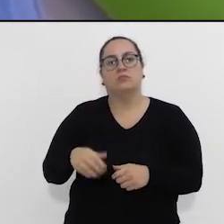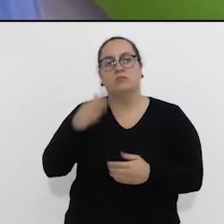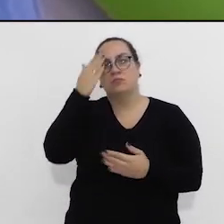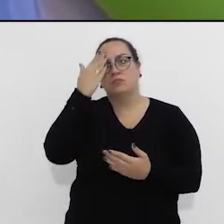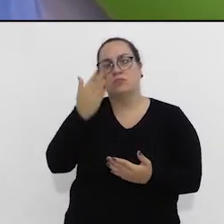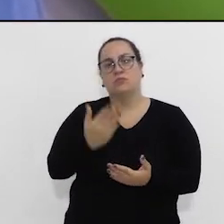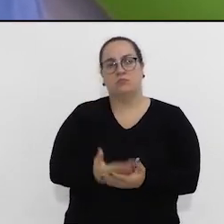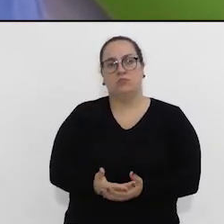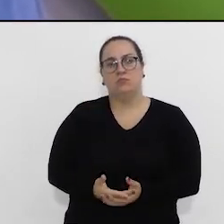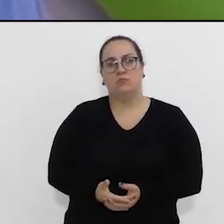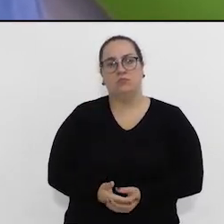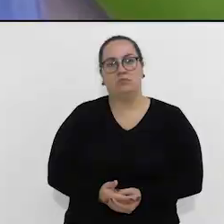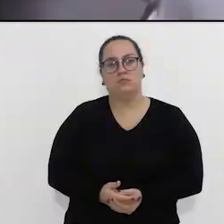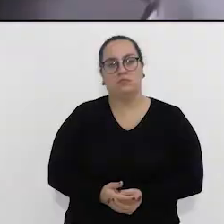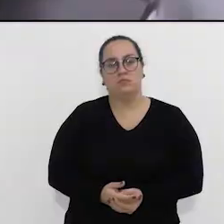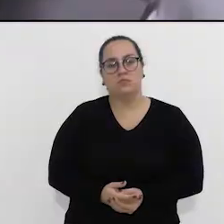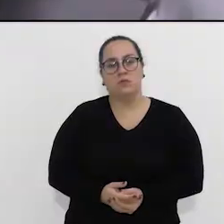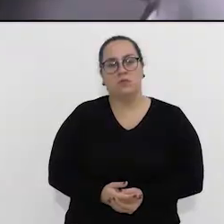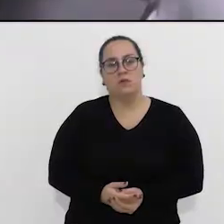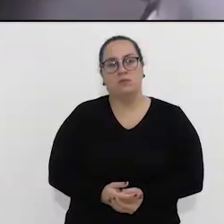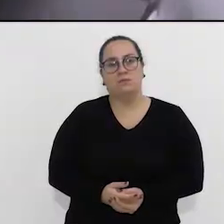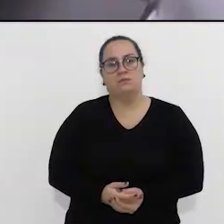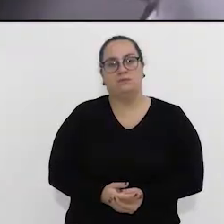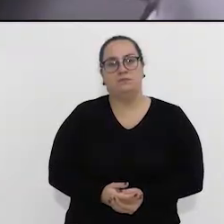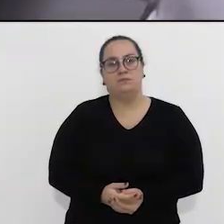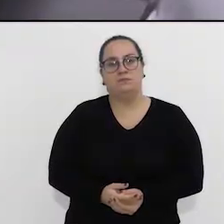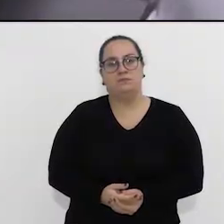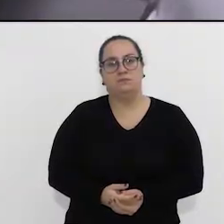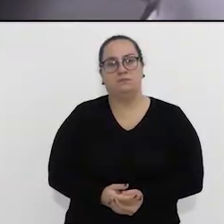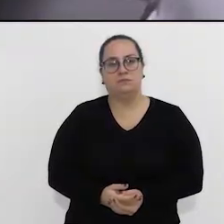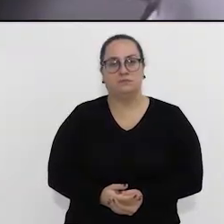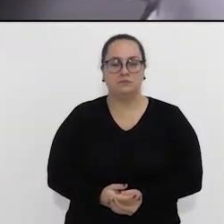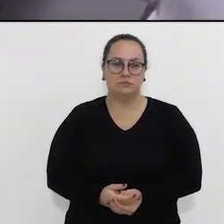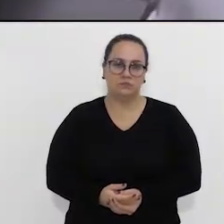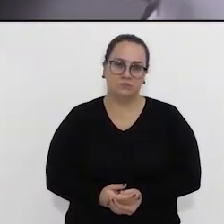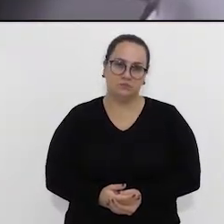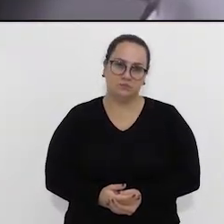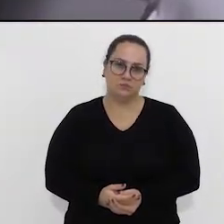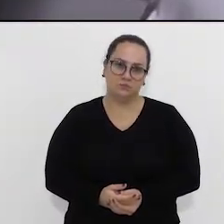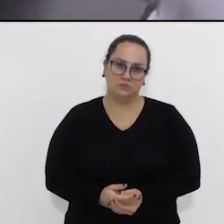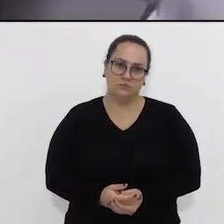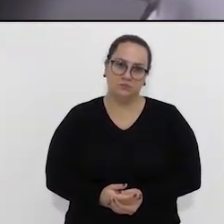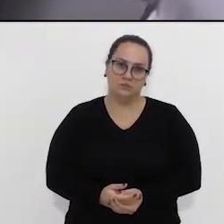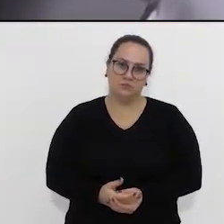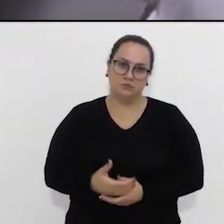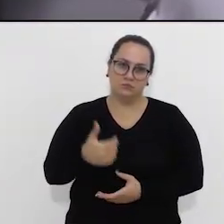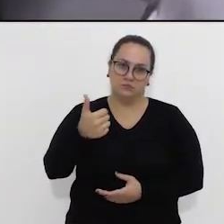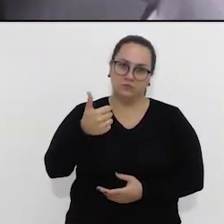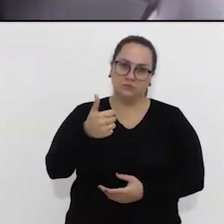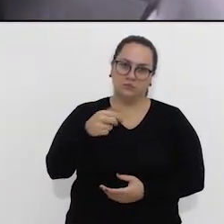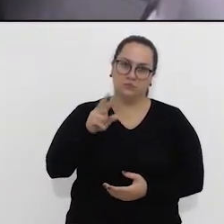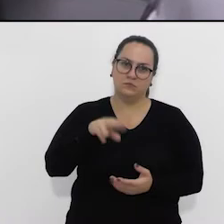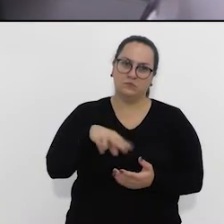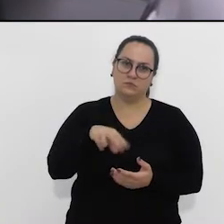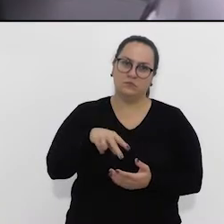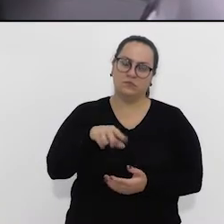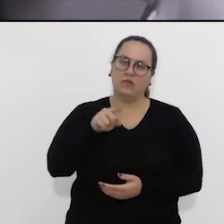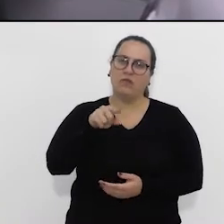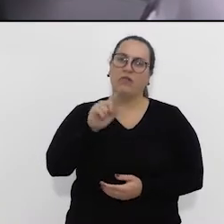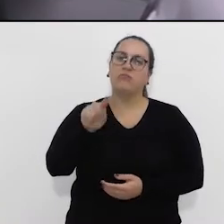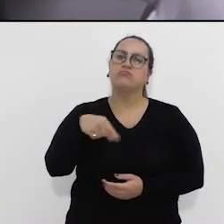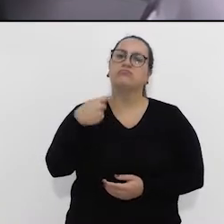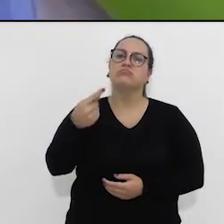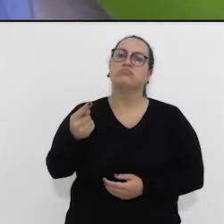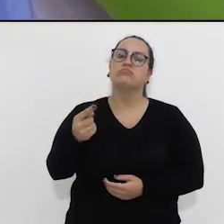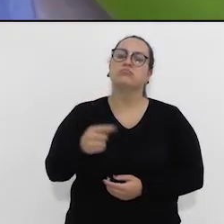sim nós vamos enxugar a máquina então aí o senhor falou é uma determinação de natureza administrativa que mais senhor